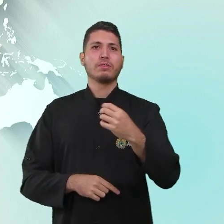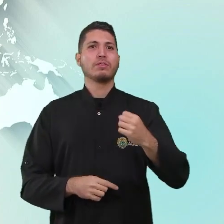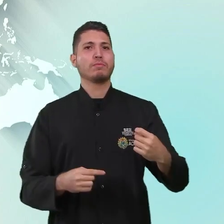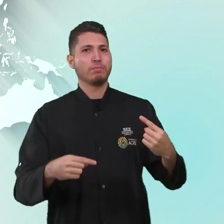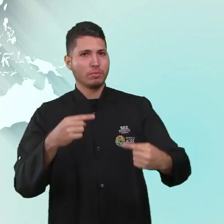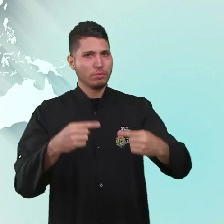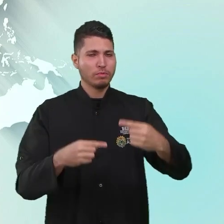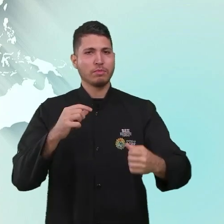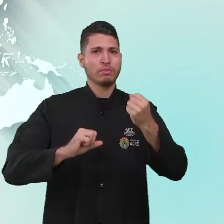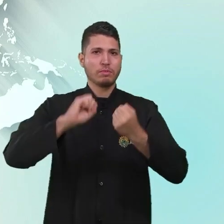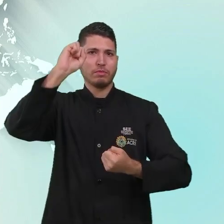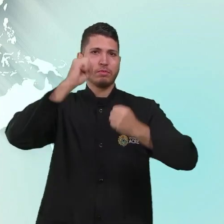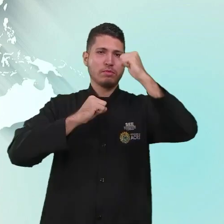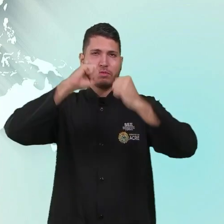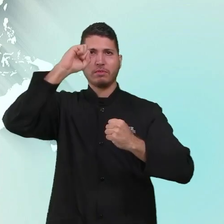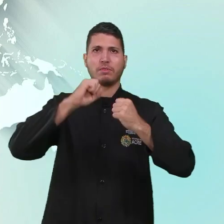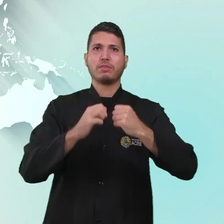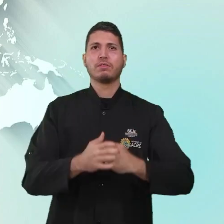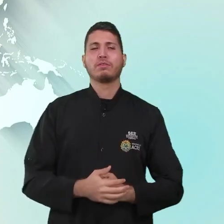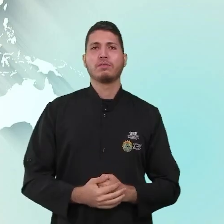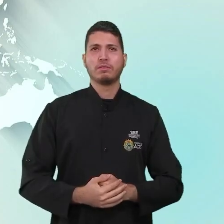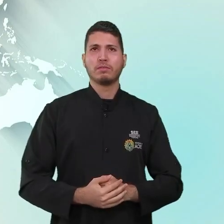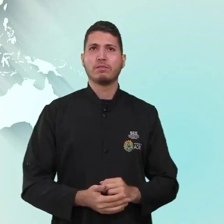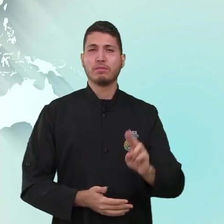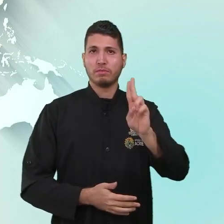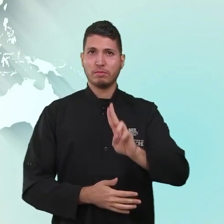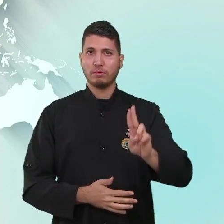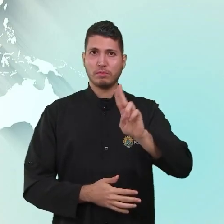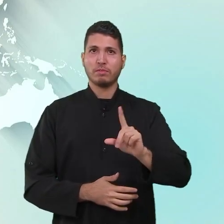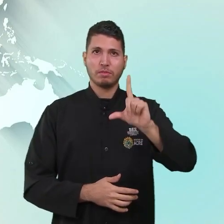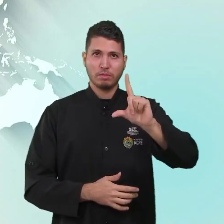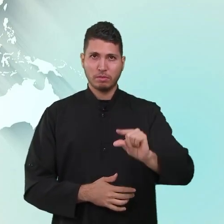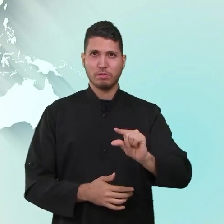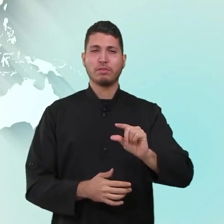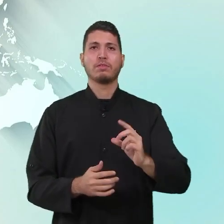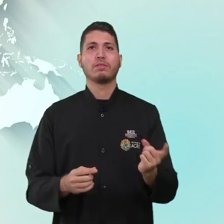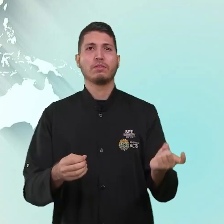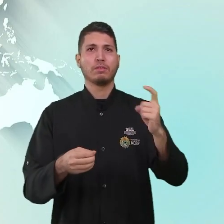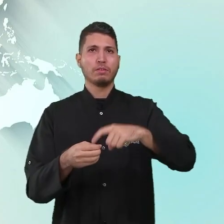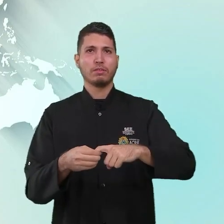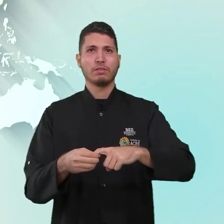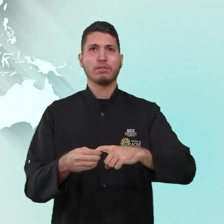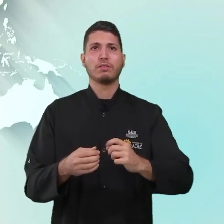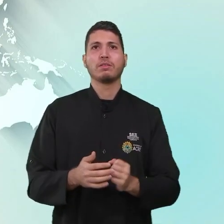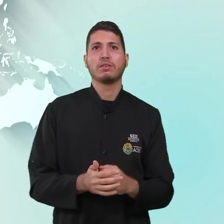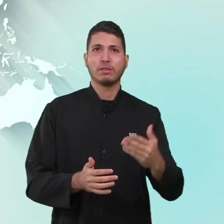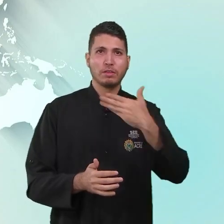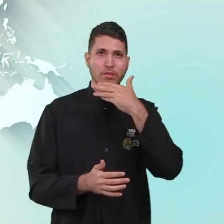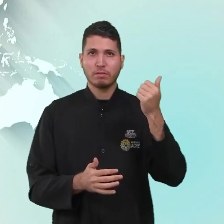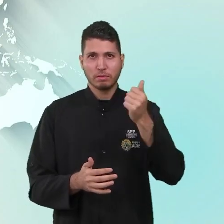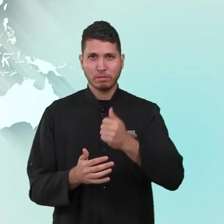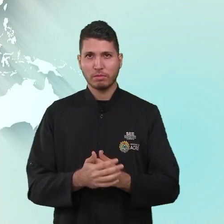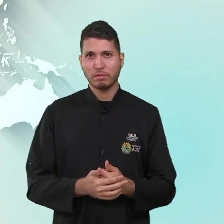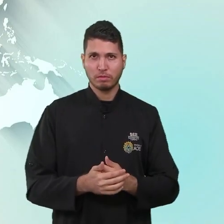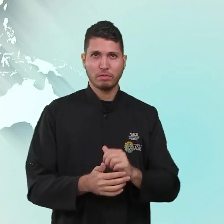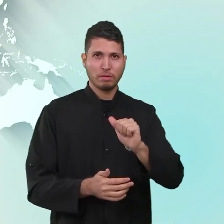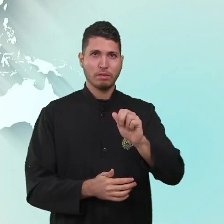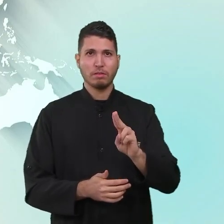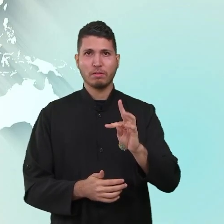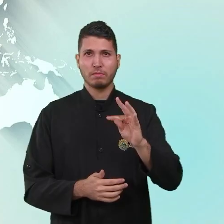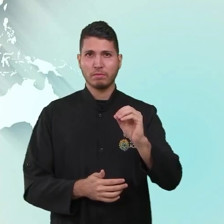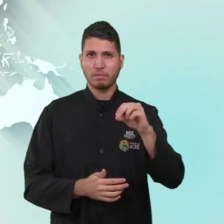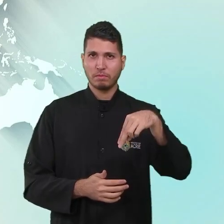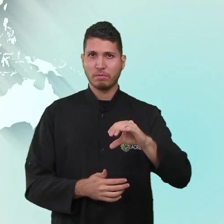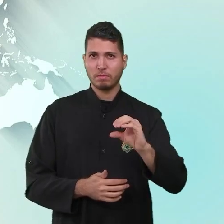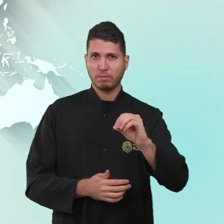políticas industriais utilizadas para reduzir a dependência e fortalecer a autonomia